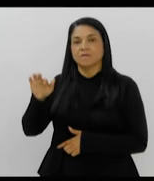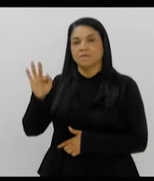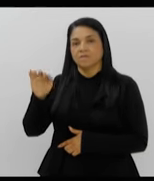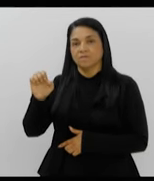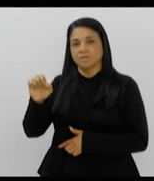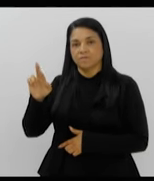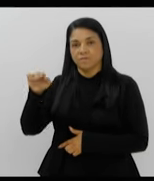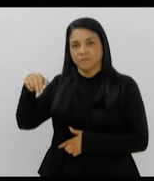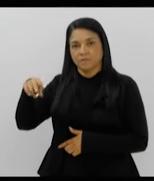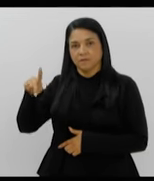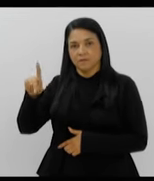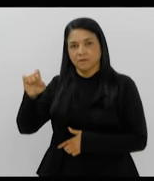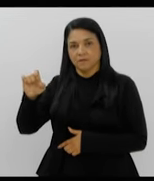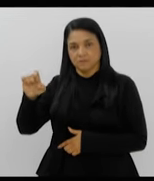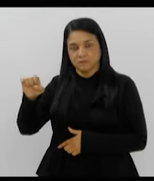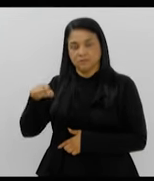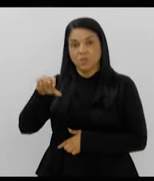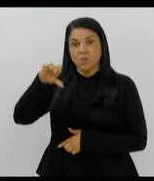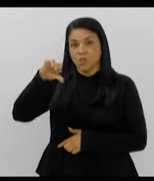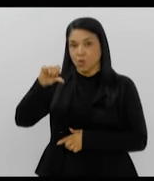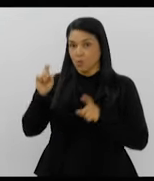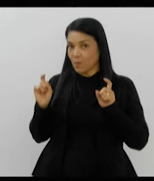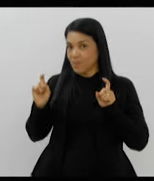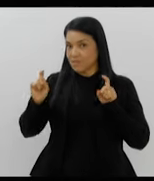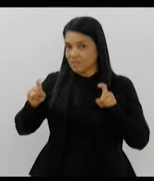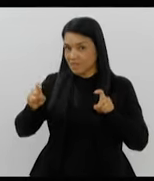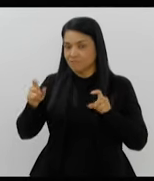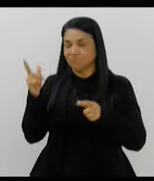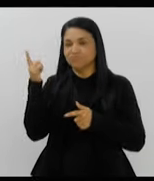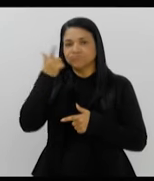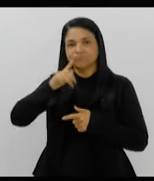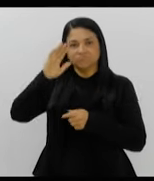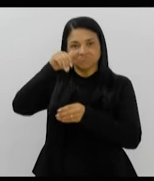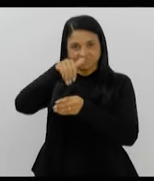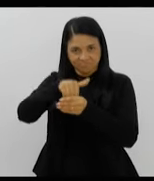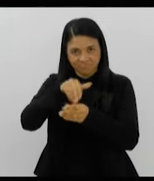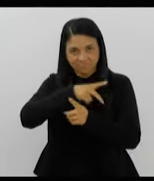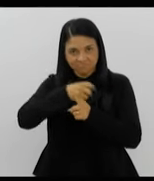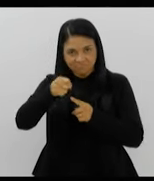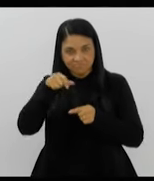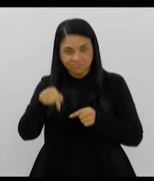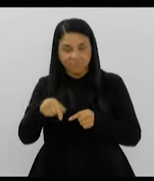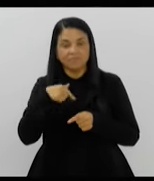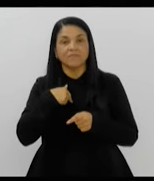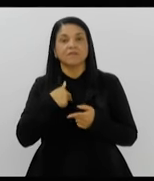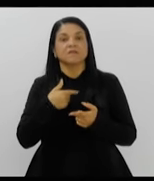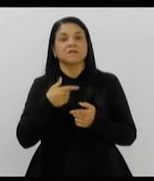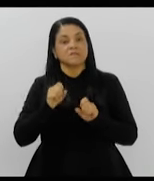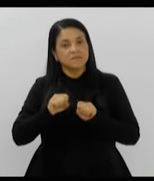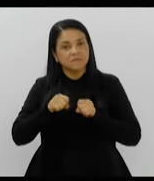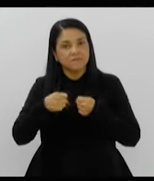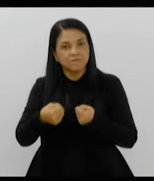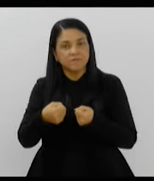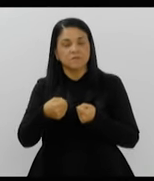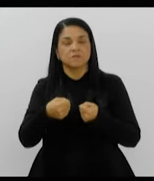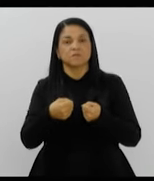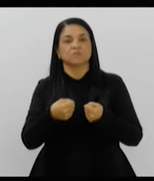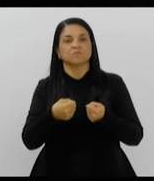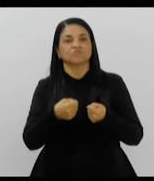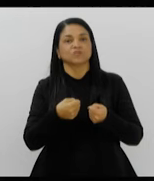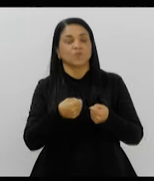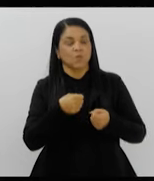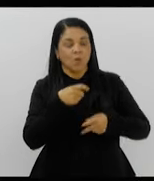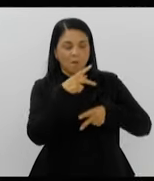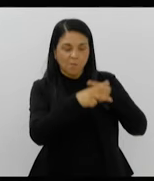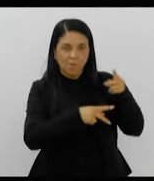mandato, mandatos esses sempre muito combativos em defesa do subúrbio carioca.